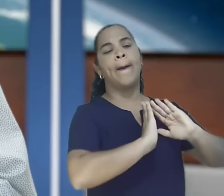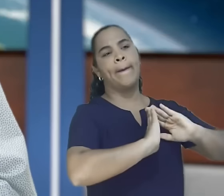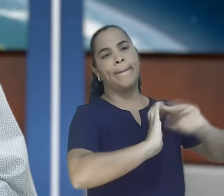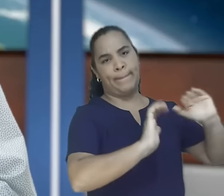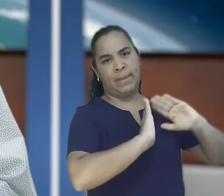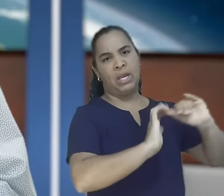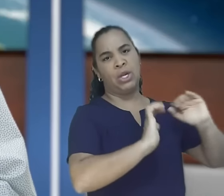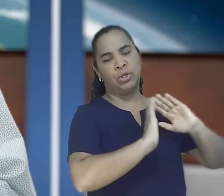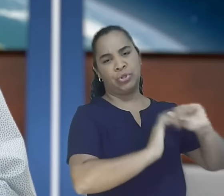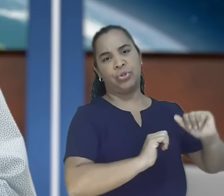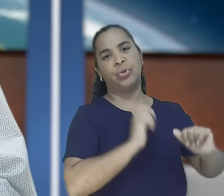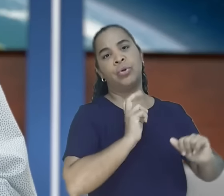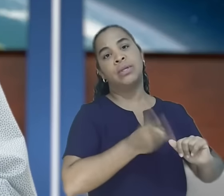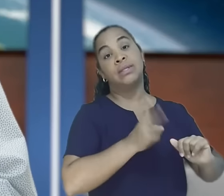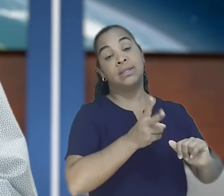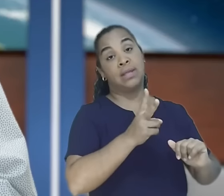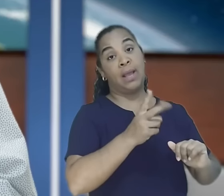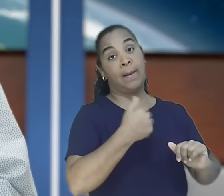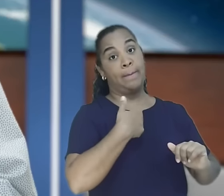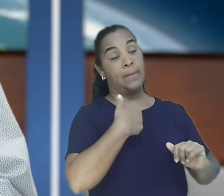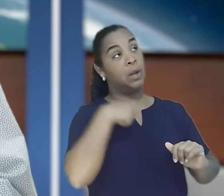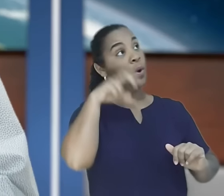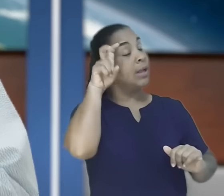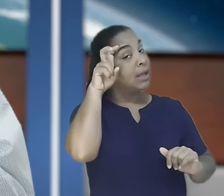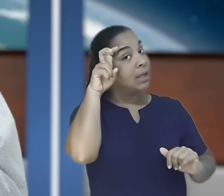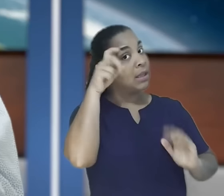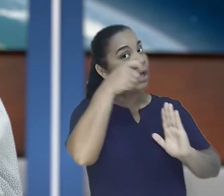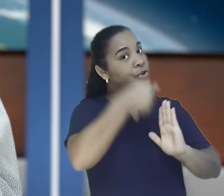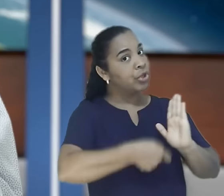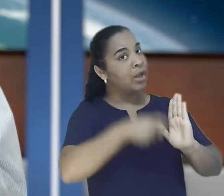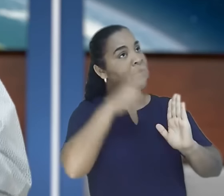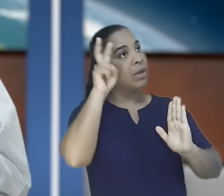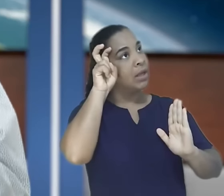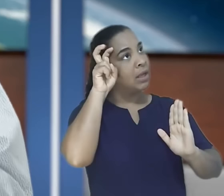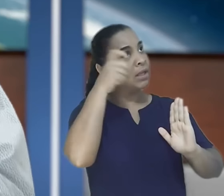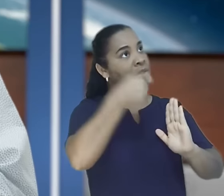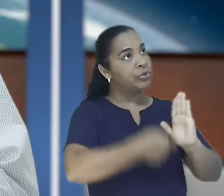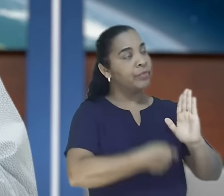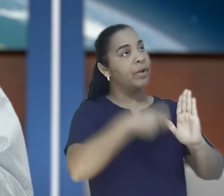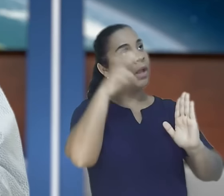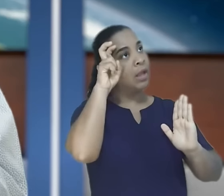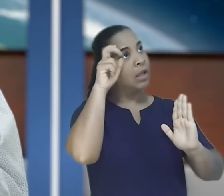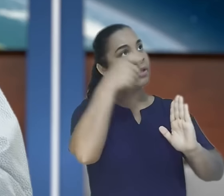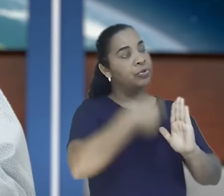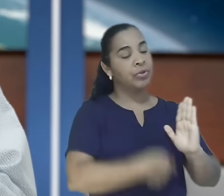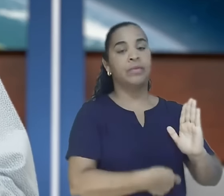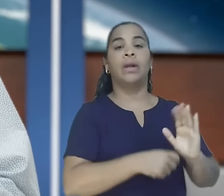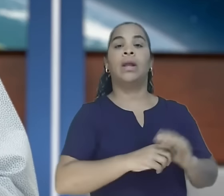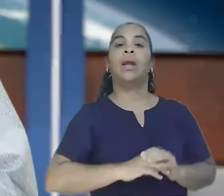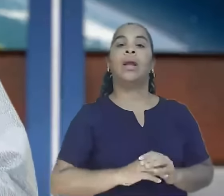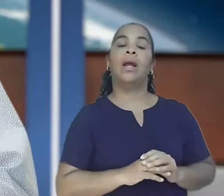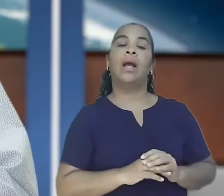Escrevermos Um pequeno Artigo Esse artiguete A respeito De qualquer coisa Do tribunal